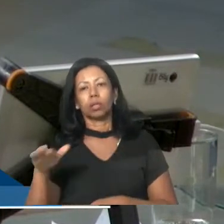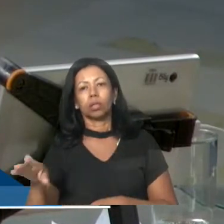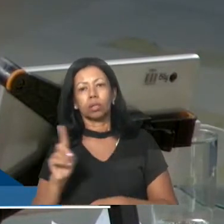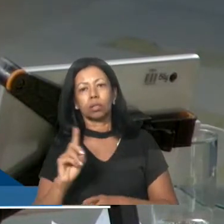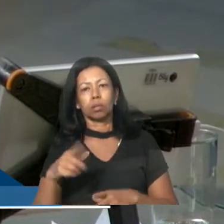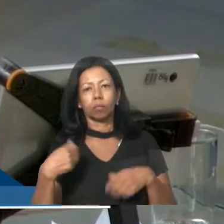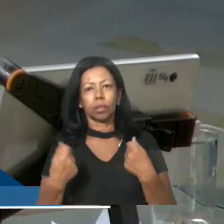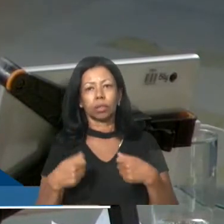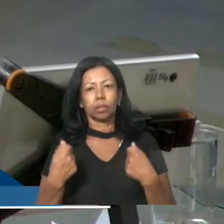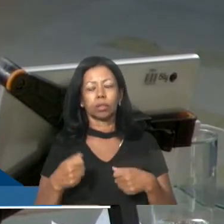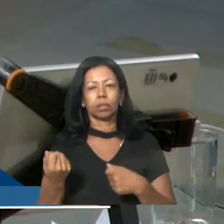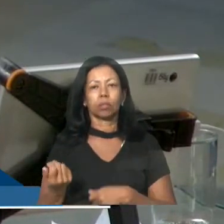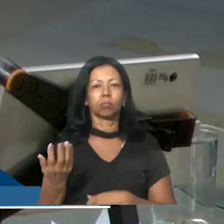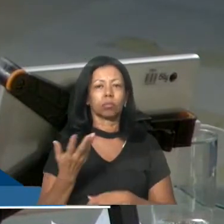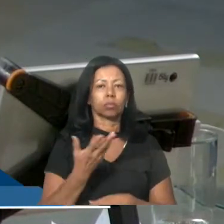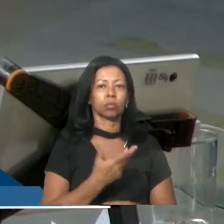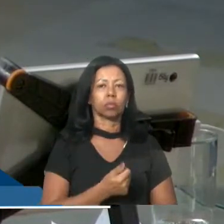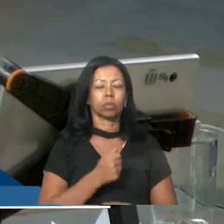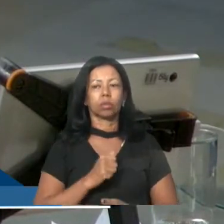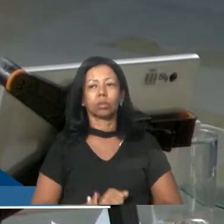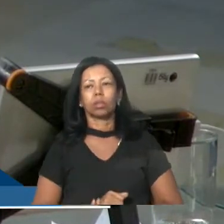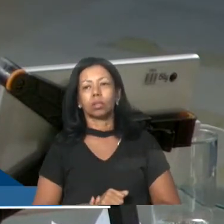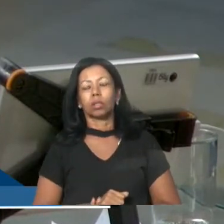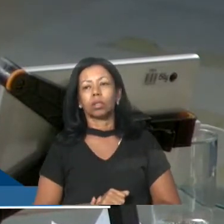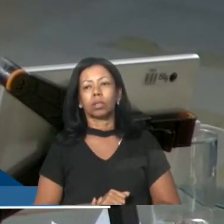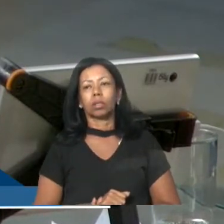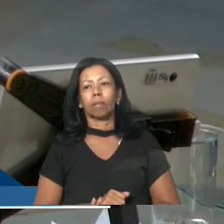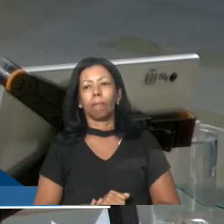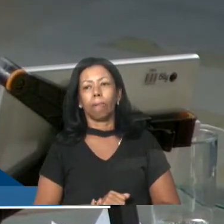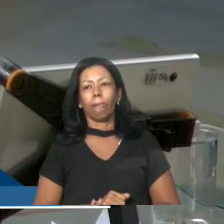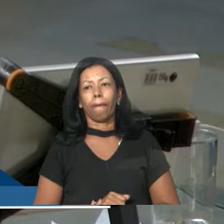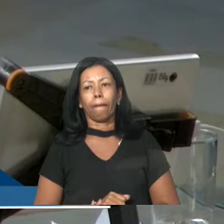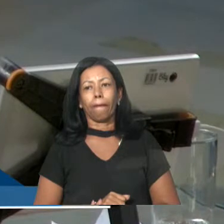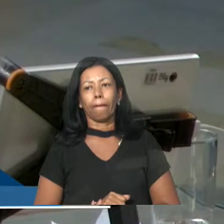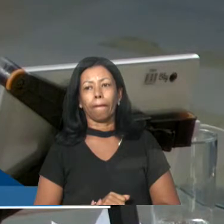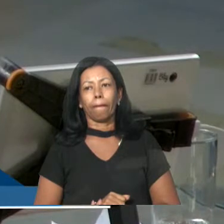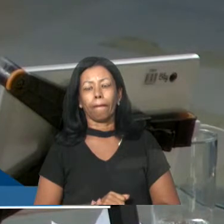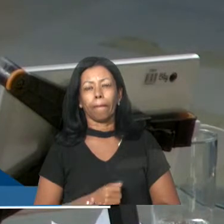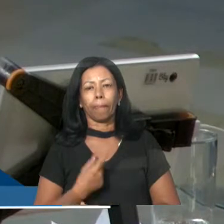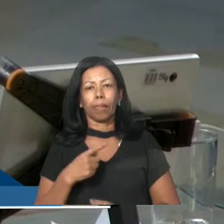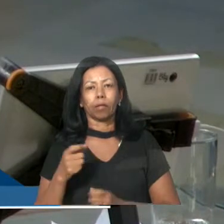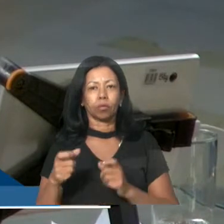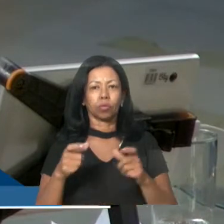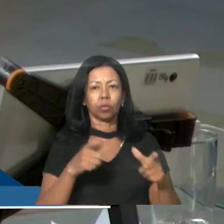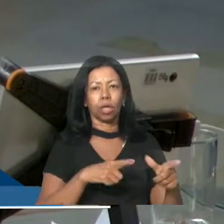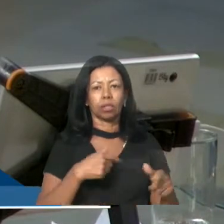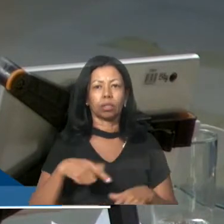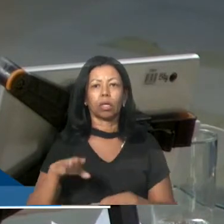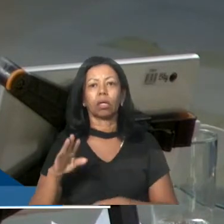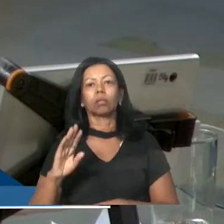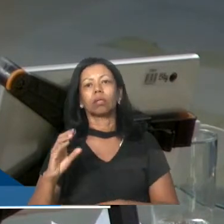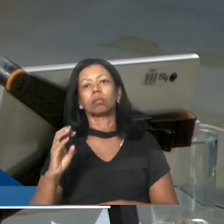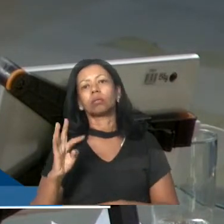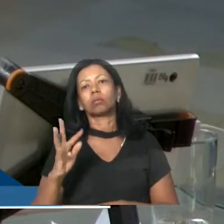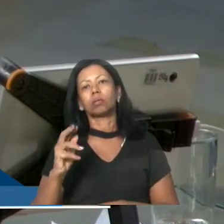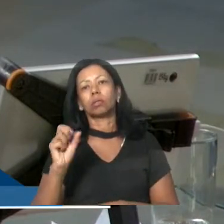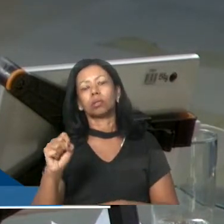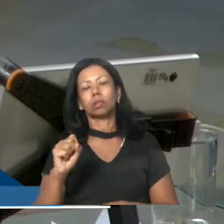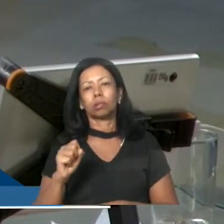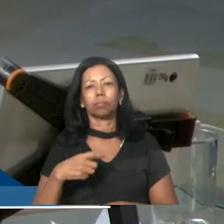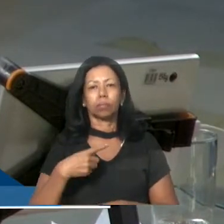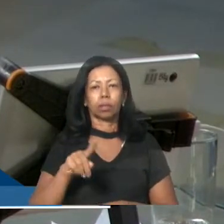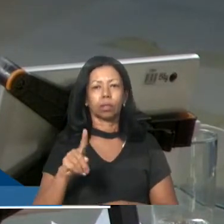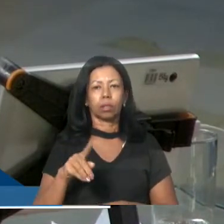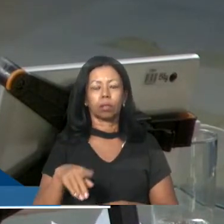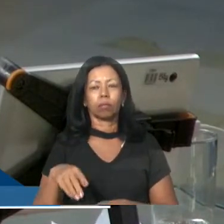precisam todas se locomover ali de todas as regiões ali dos bairros Cotas para frente